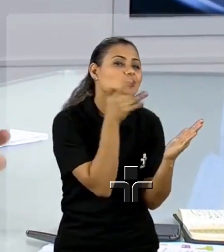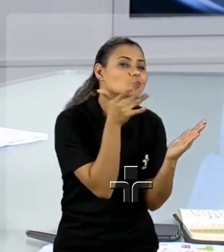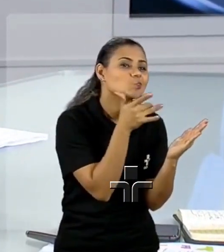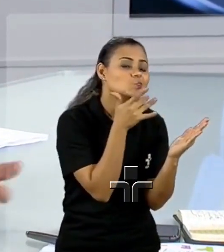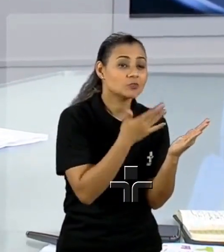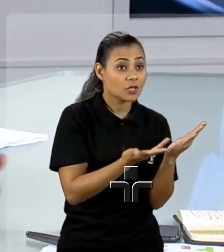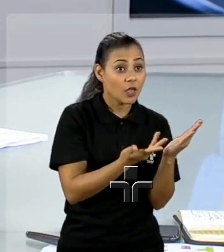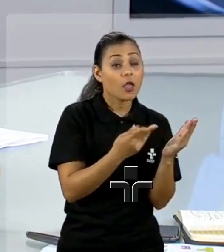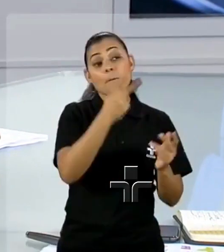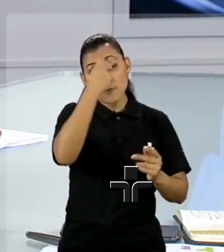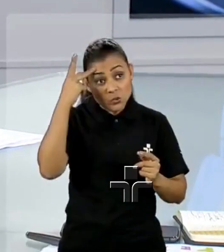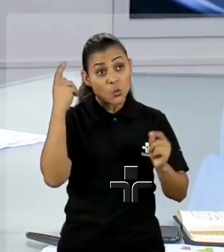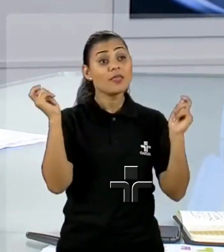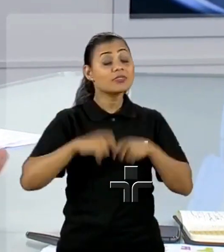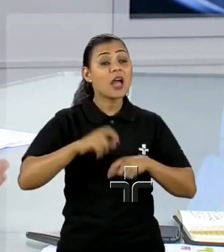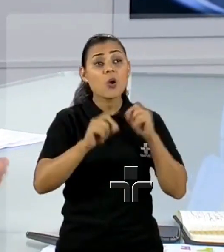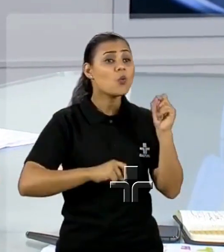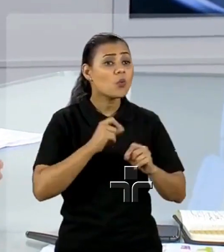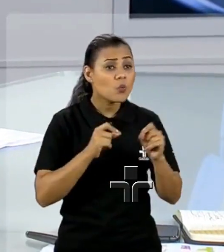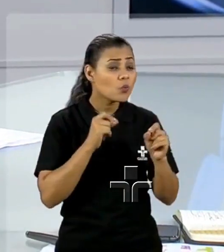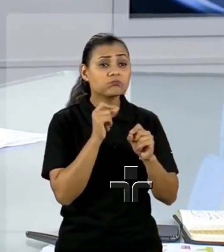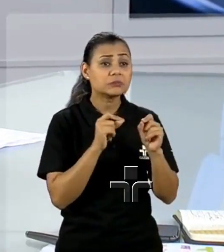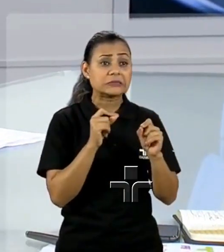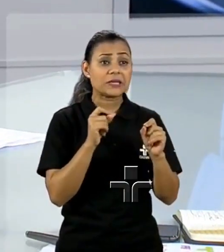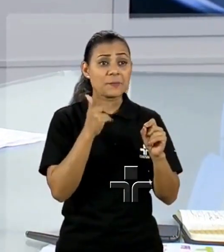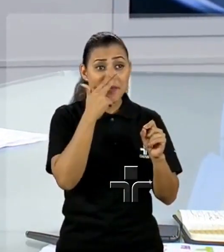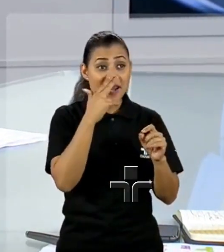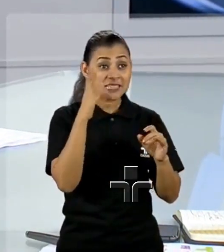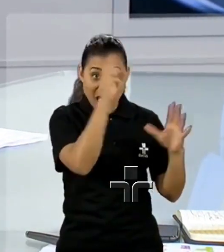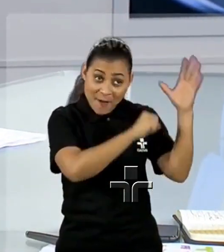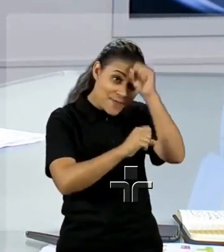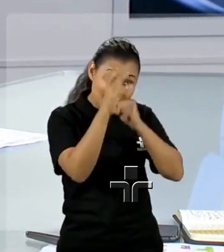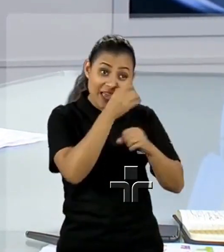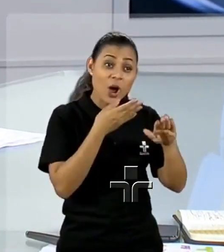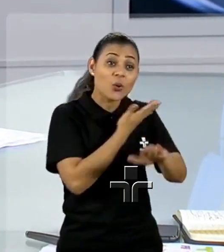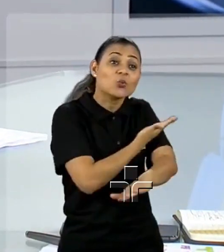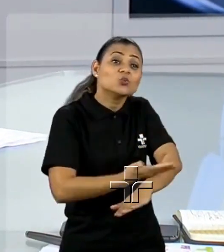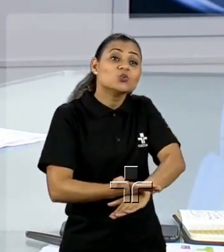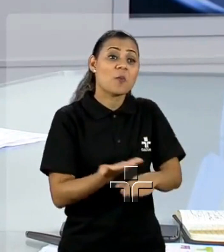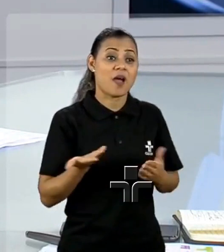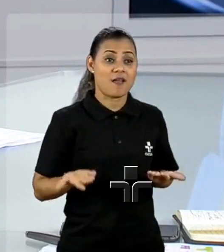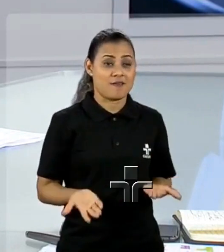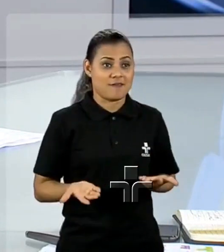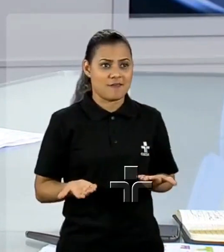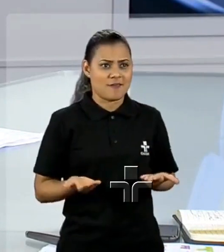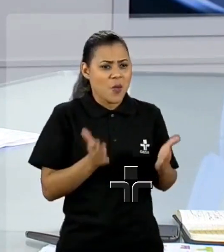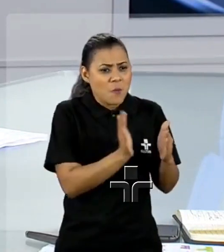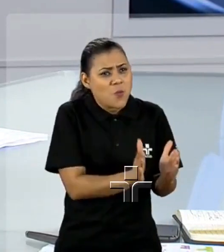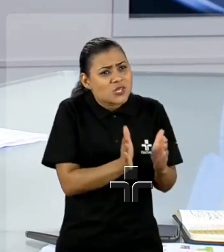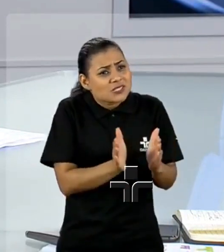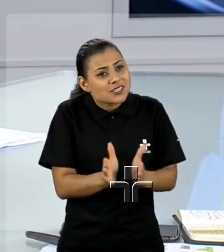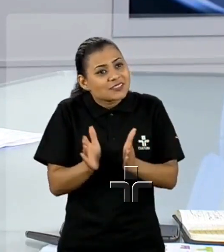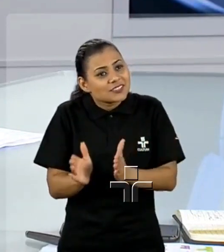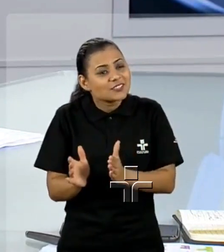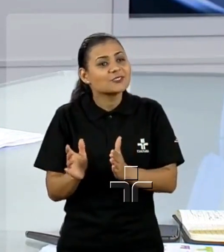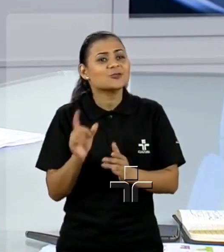consiga superar a parte mais desfavorável. Ou seja, como eu comentei, o processo aqui,